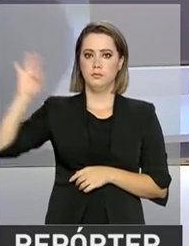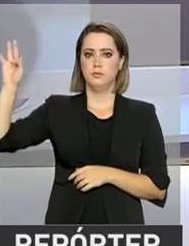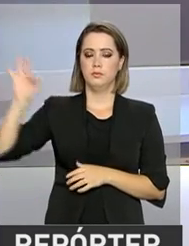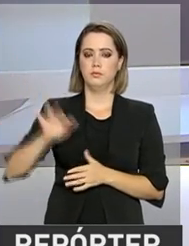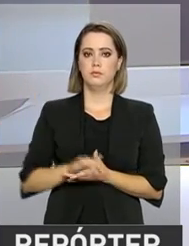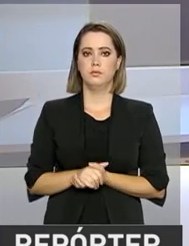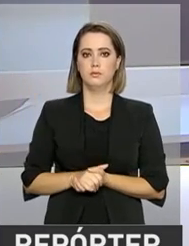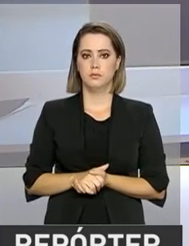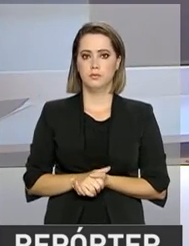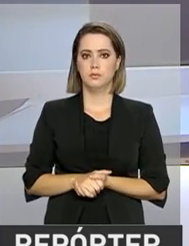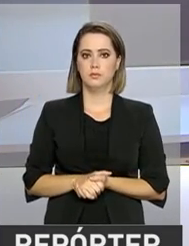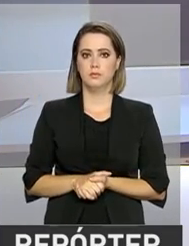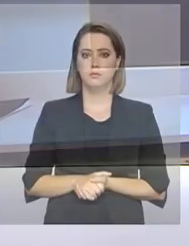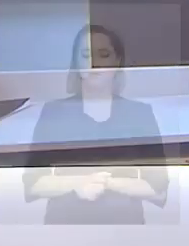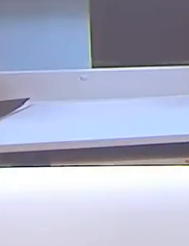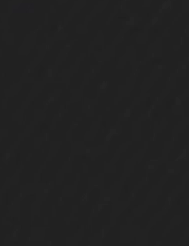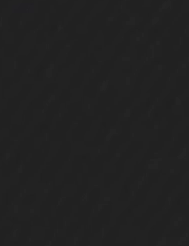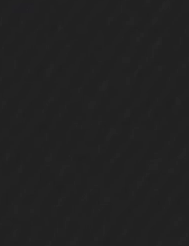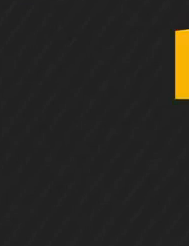tv do governo federal